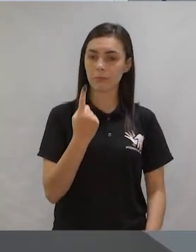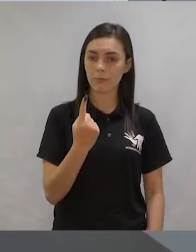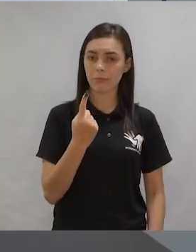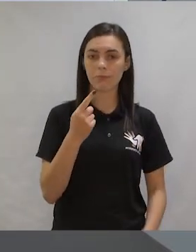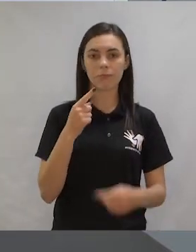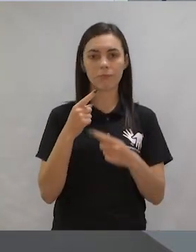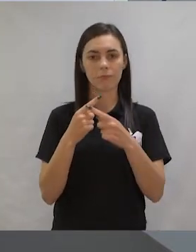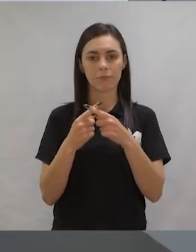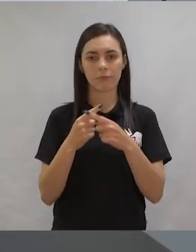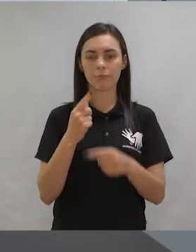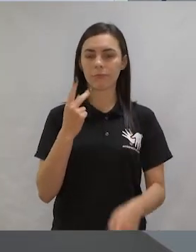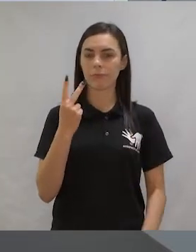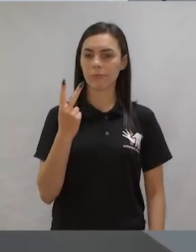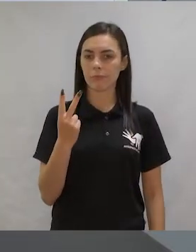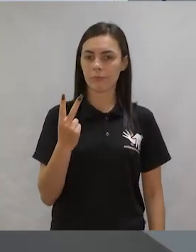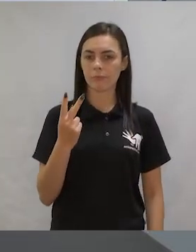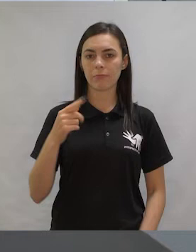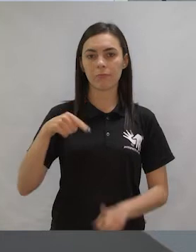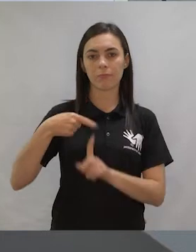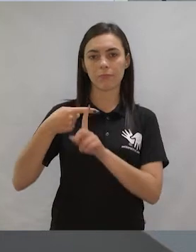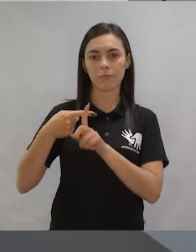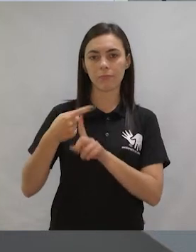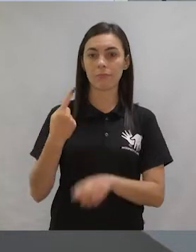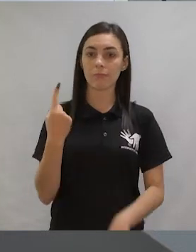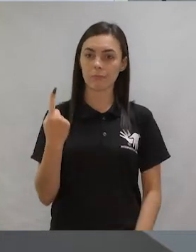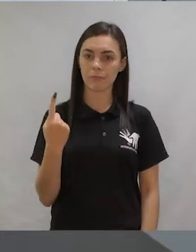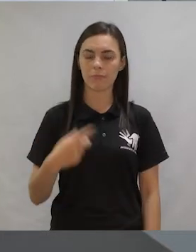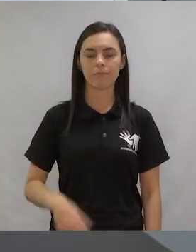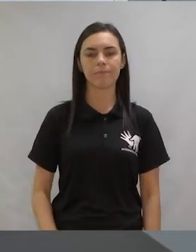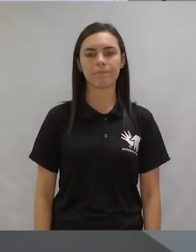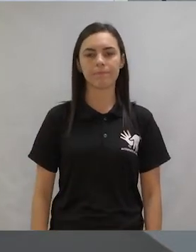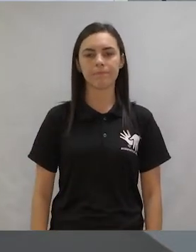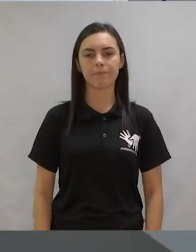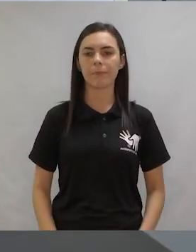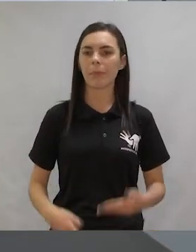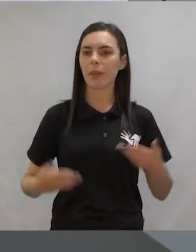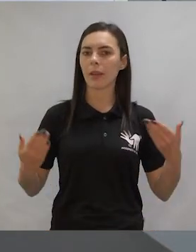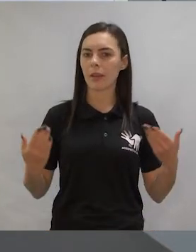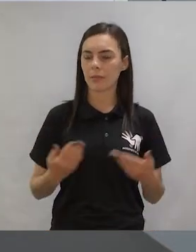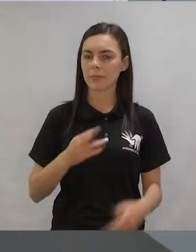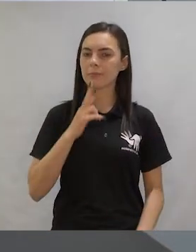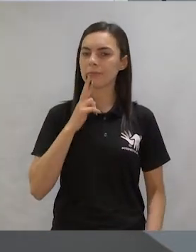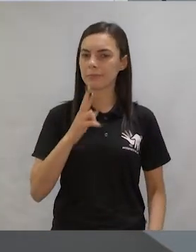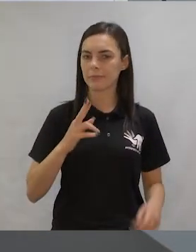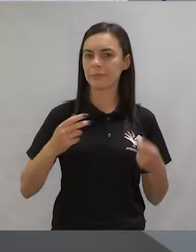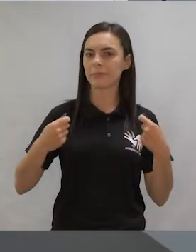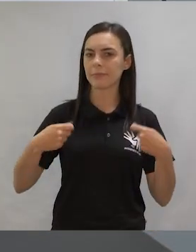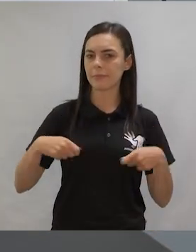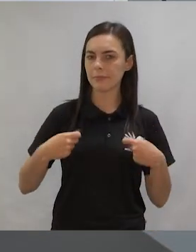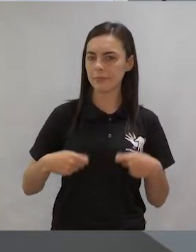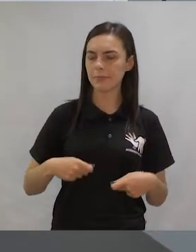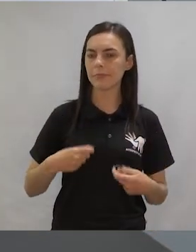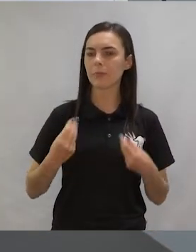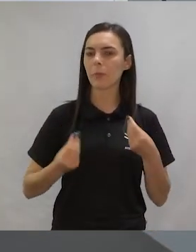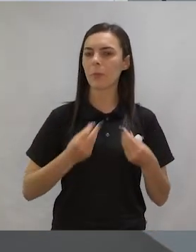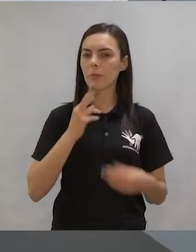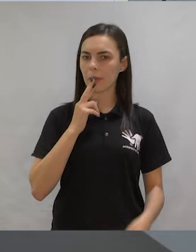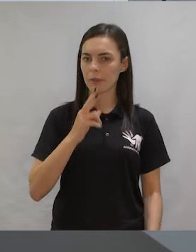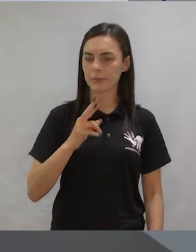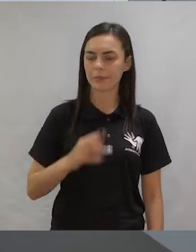1 vezes 2 mais 1. Agora a gente vai ter que resolver essa